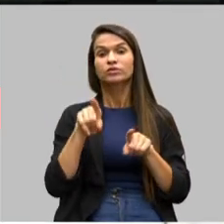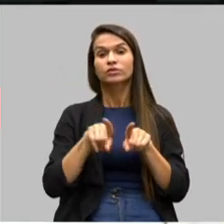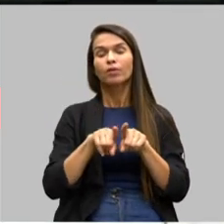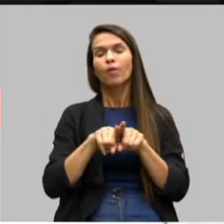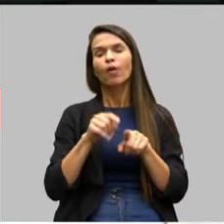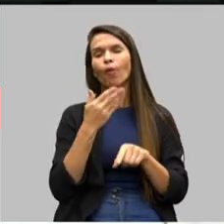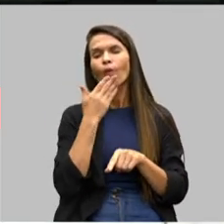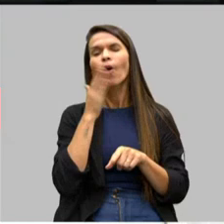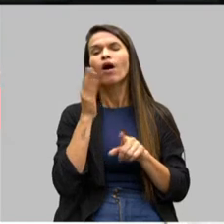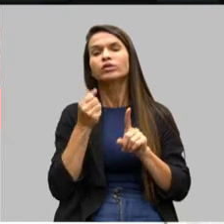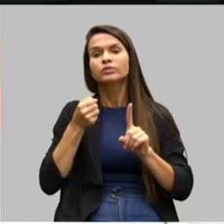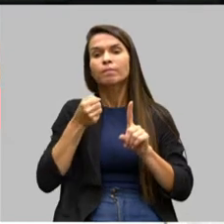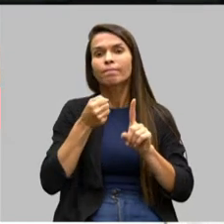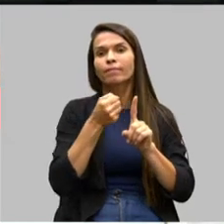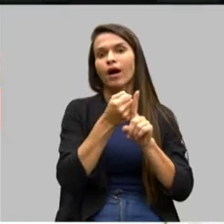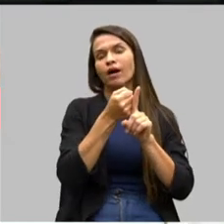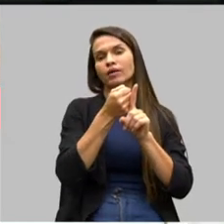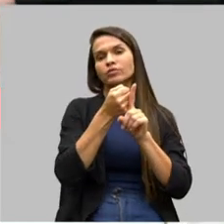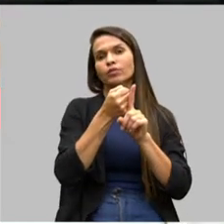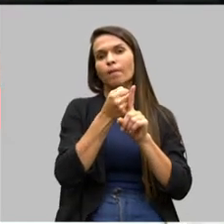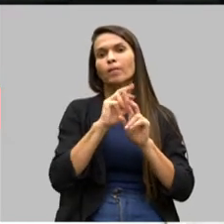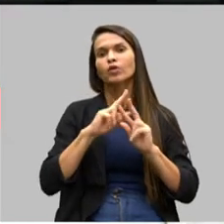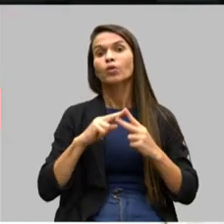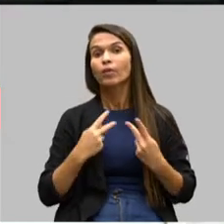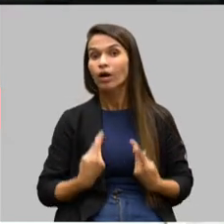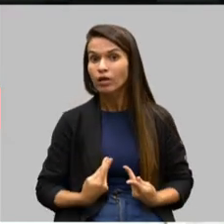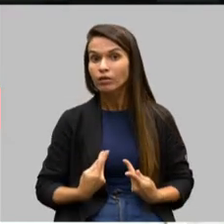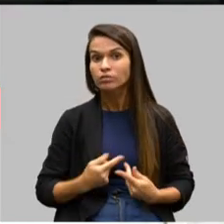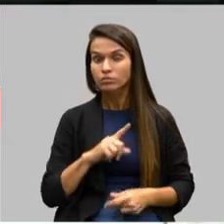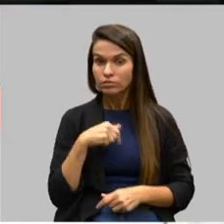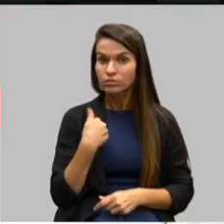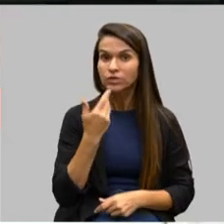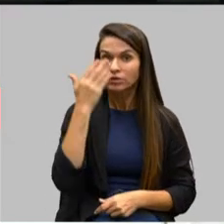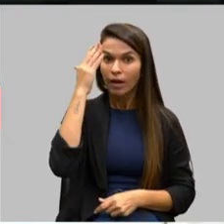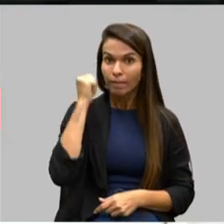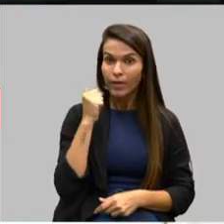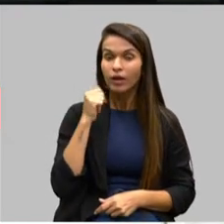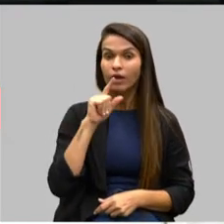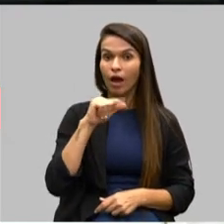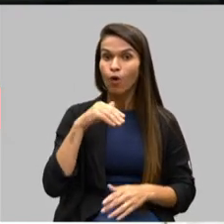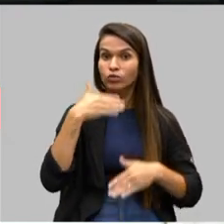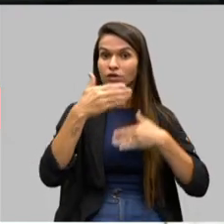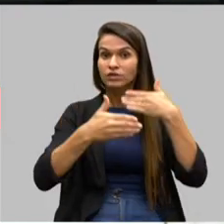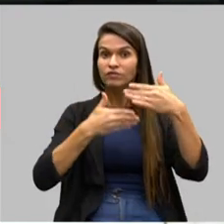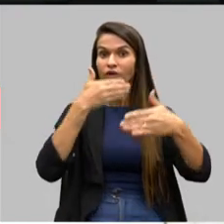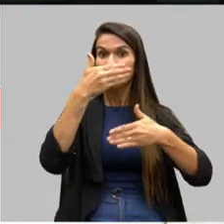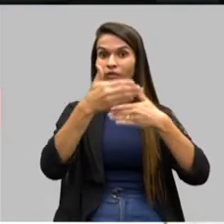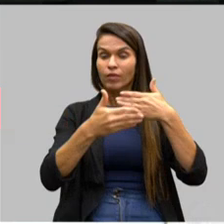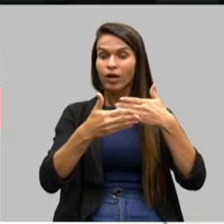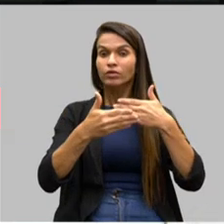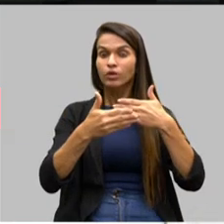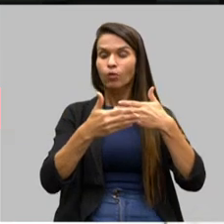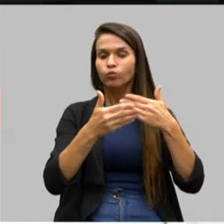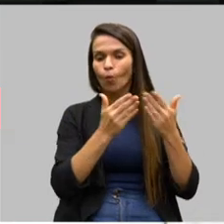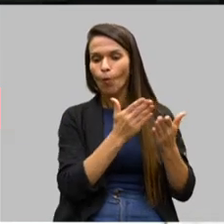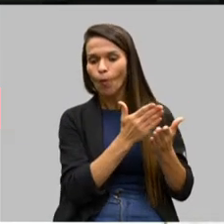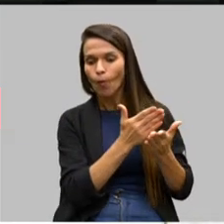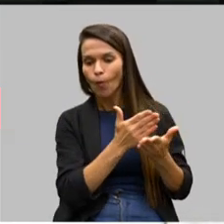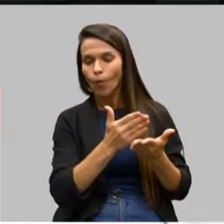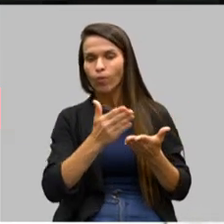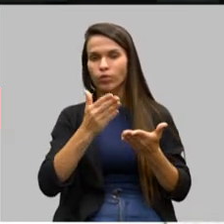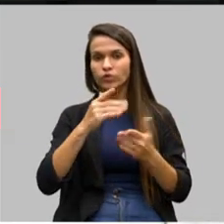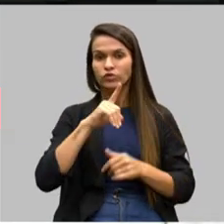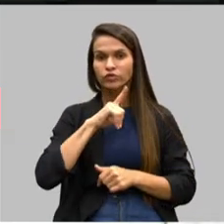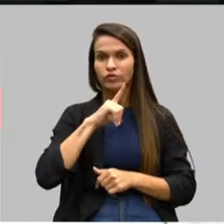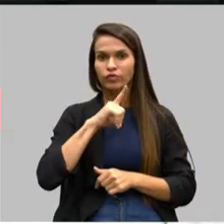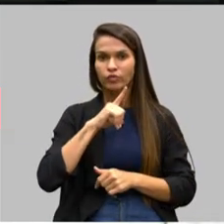os impactos disso para a humanidade? A gente sabe que foi o desenvolvimento. A partir daí, nós tivemos